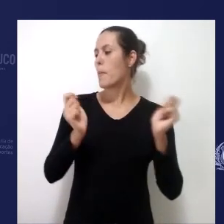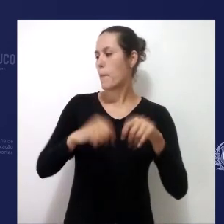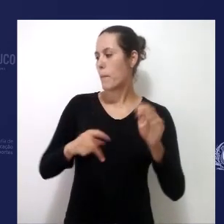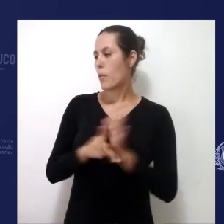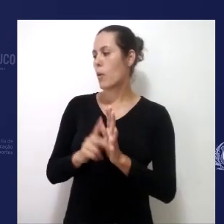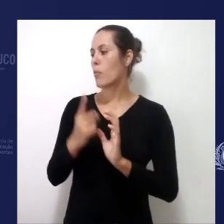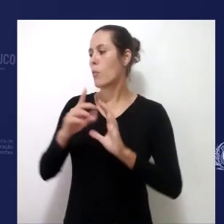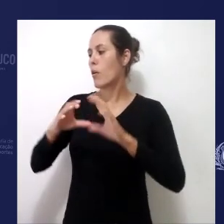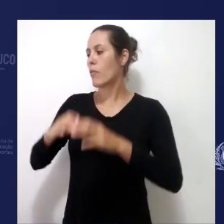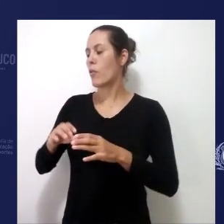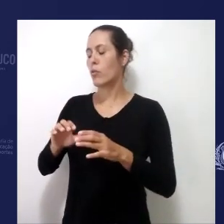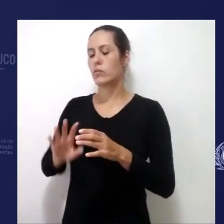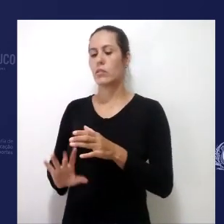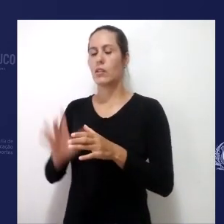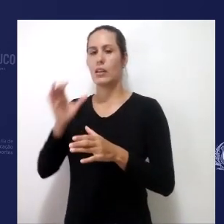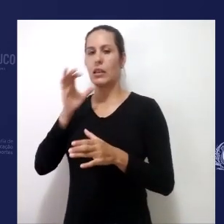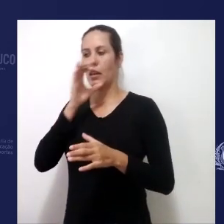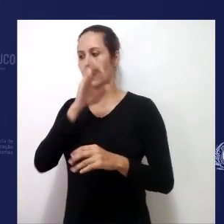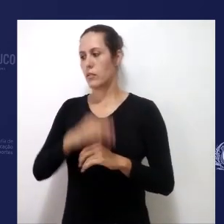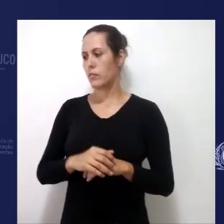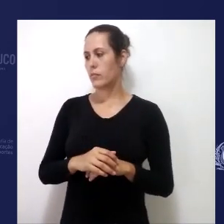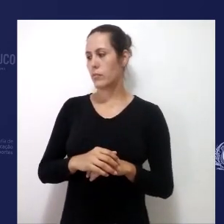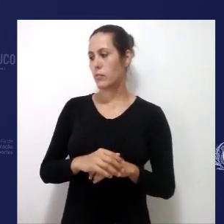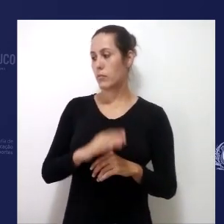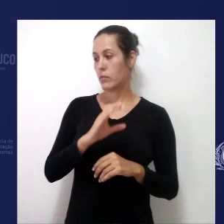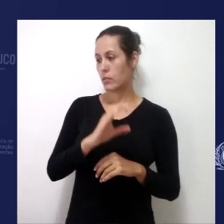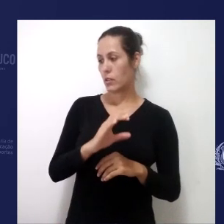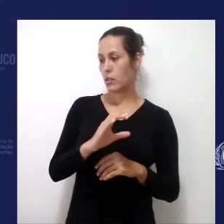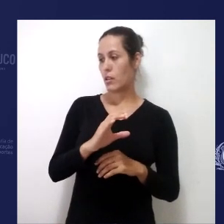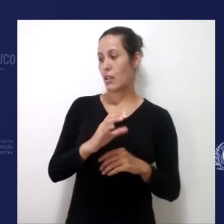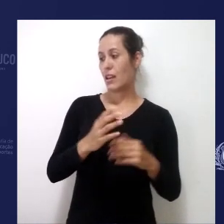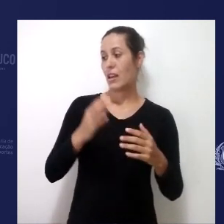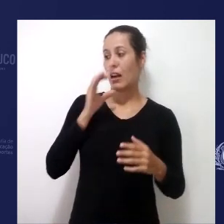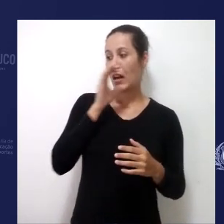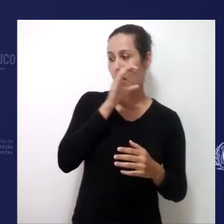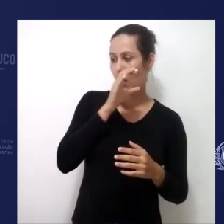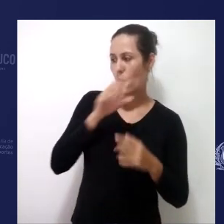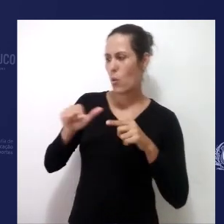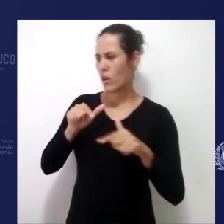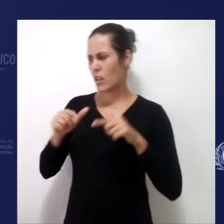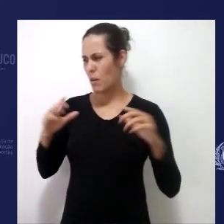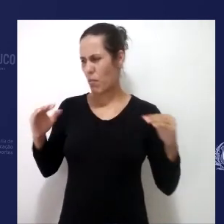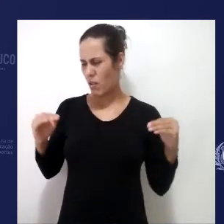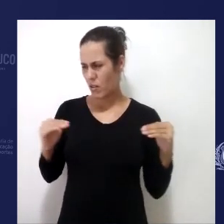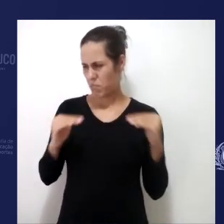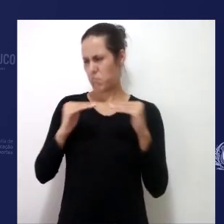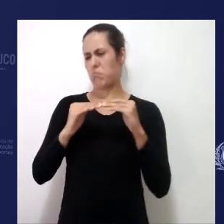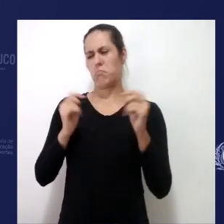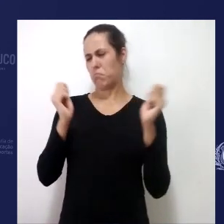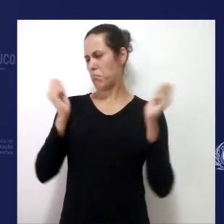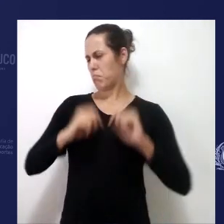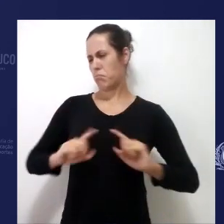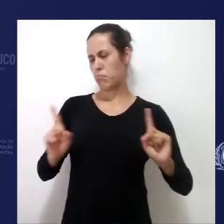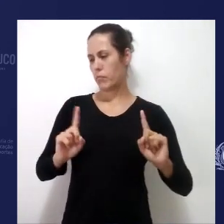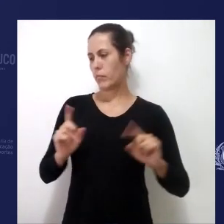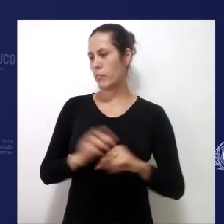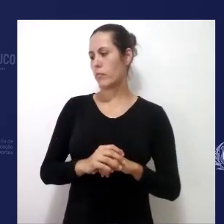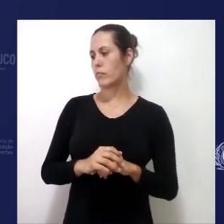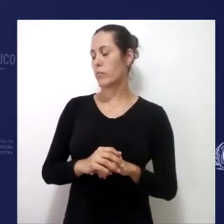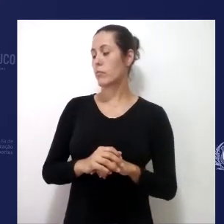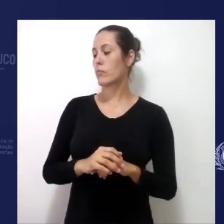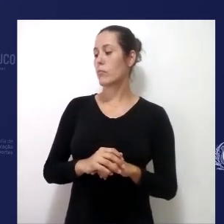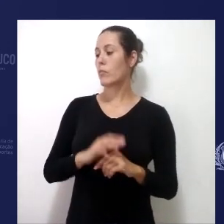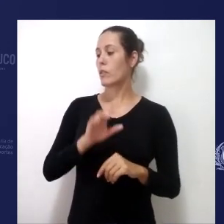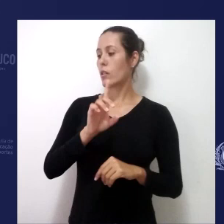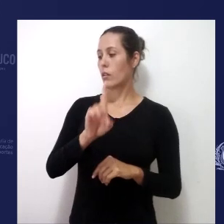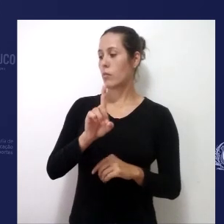quente. Alternativa C, calor e trabalho não são grandezas homogêneas. Alternativa D,